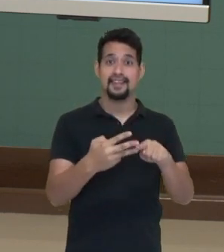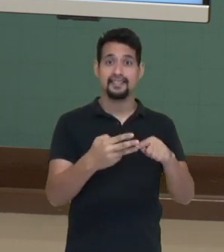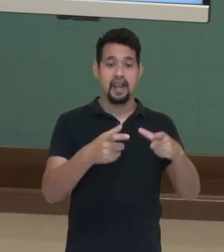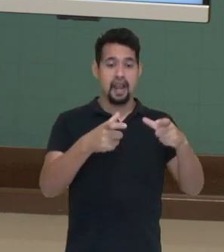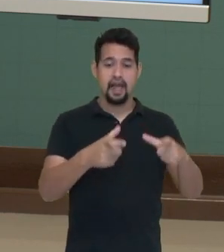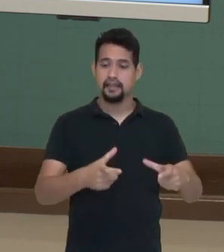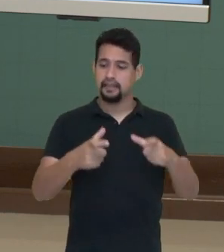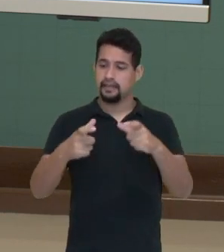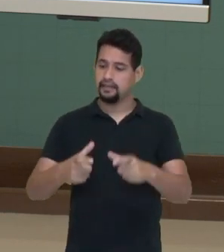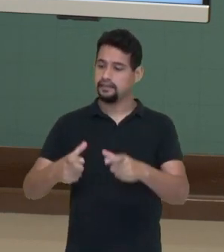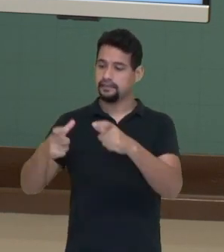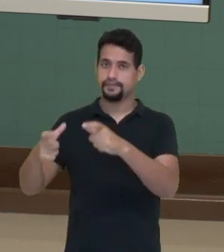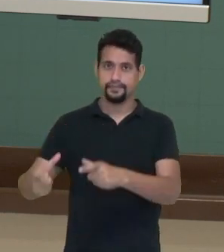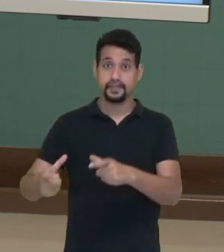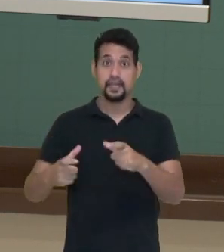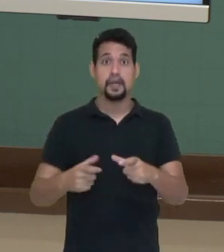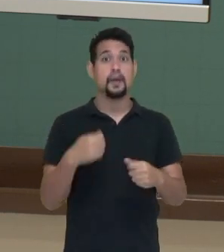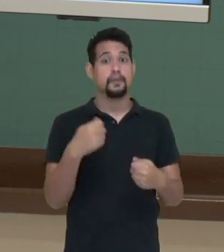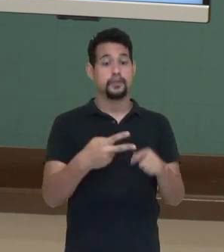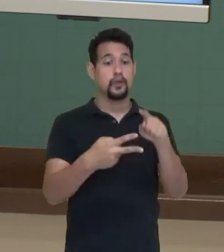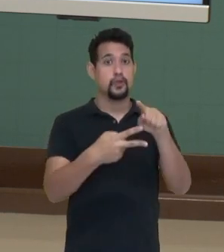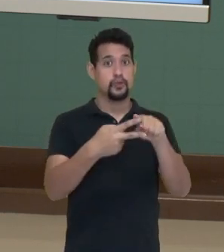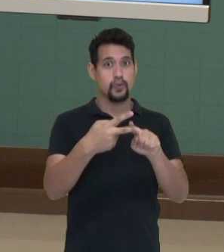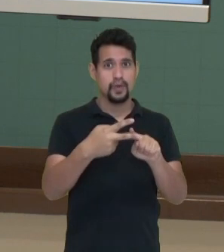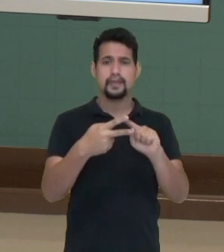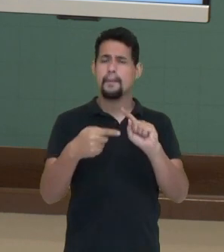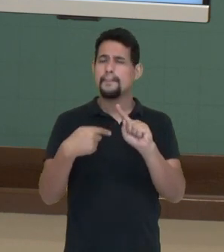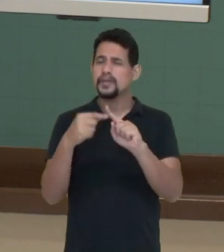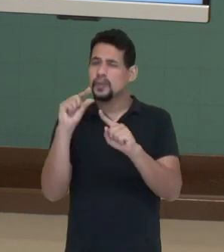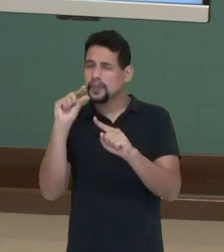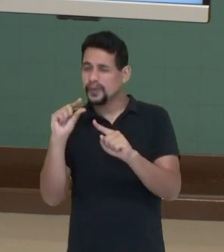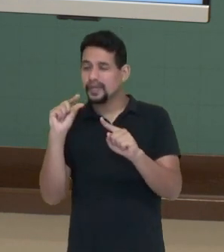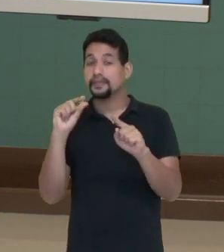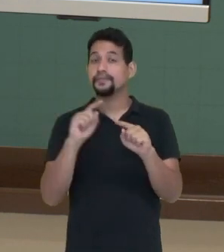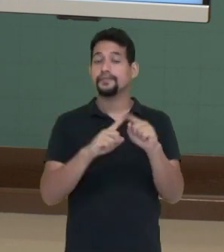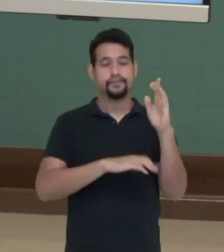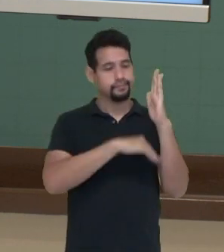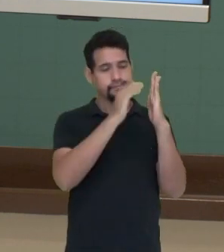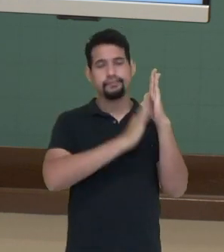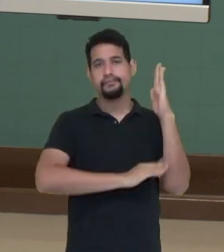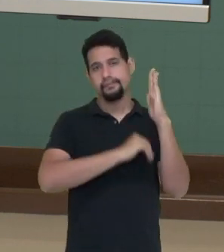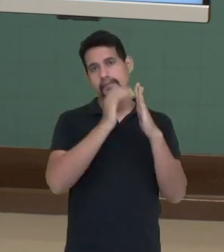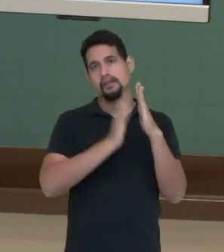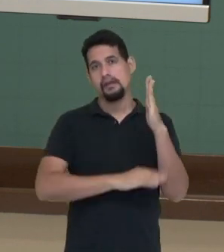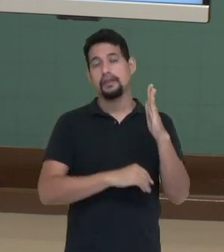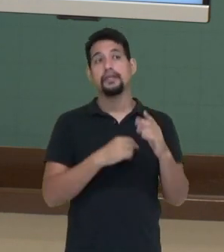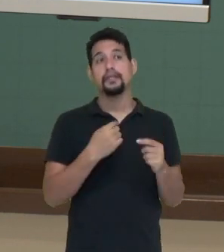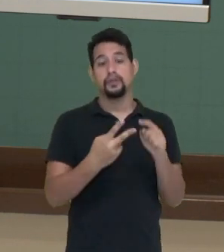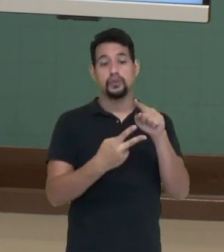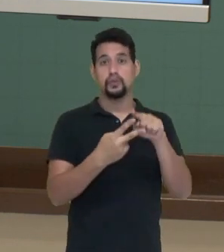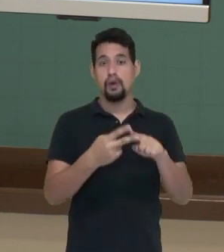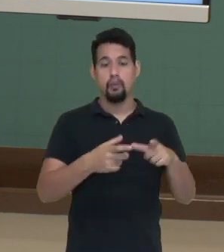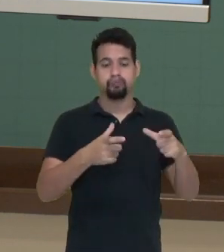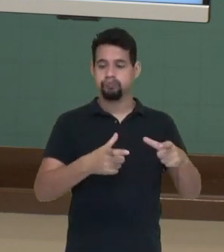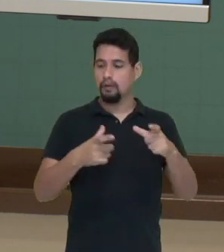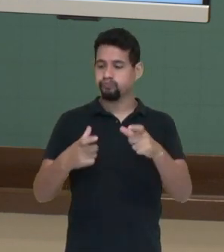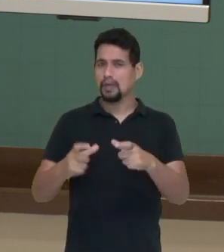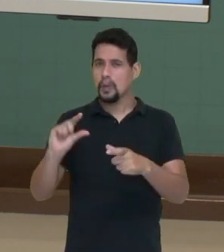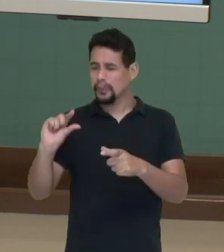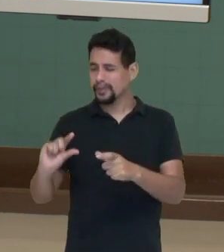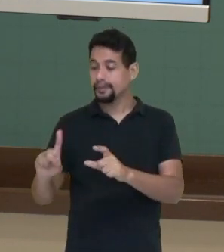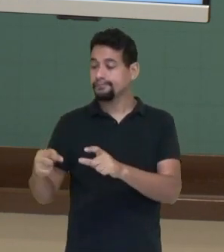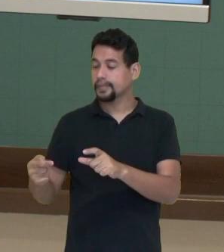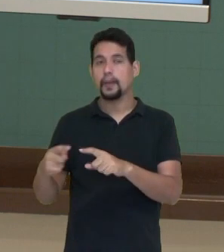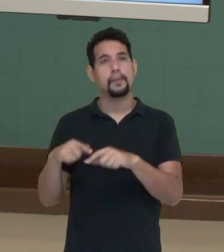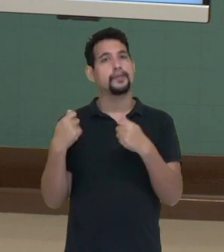Vai 2 inteiras e vai precisar de mais um pedacinho, né? Pois ali vamos precisar de 2 cheias e mais um pouquinho da outra, né? Então,